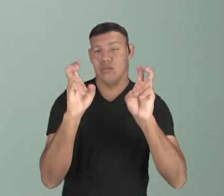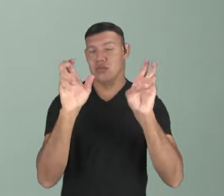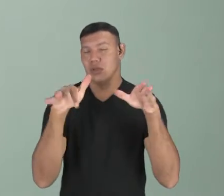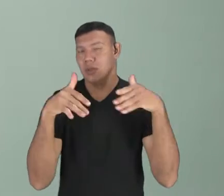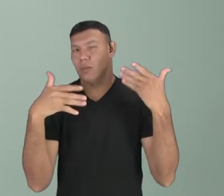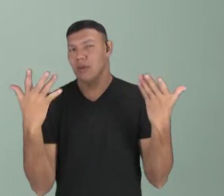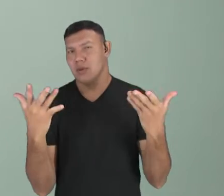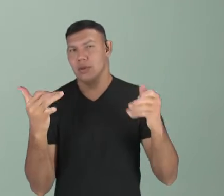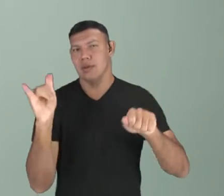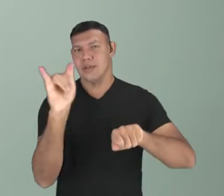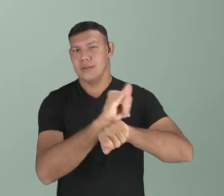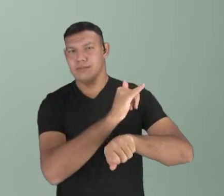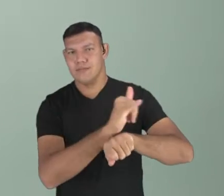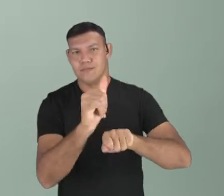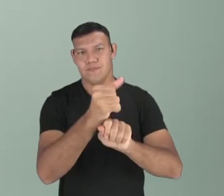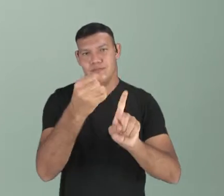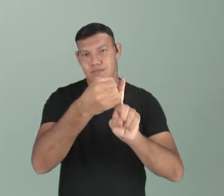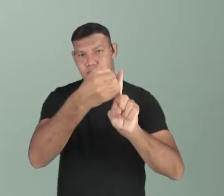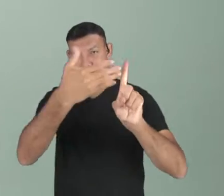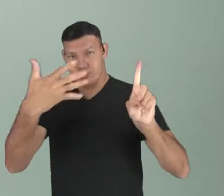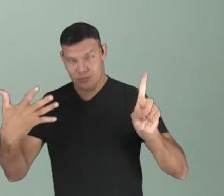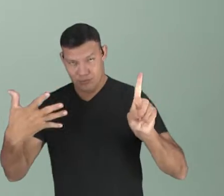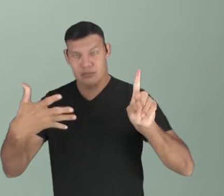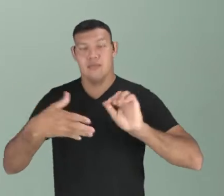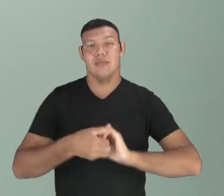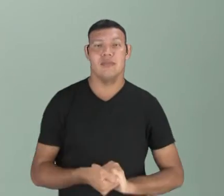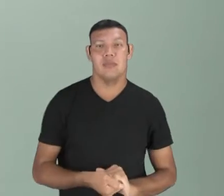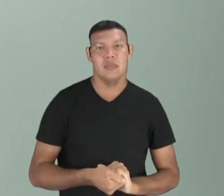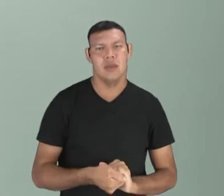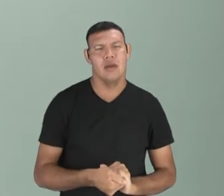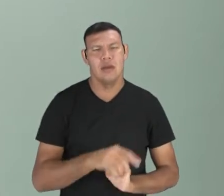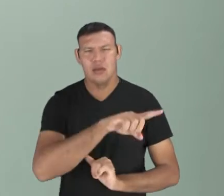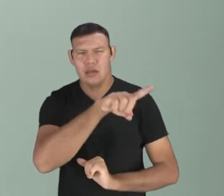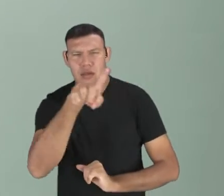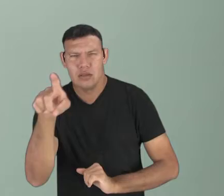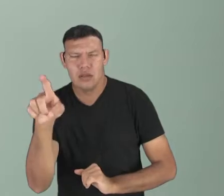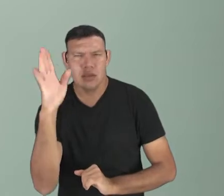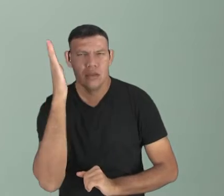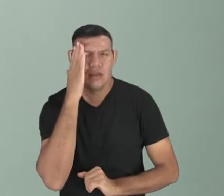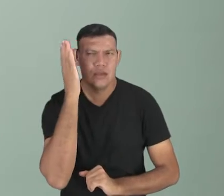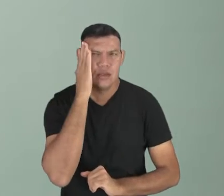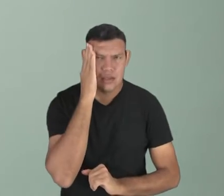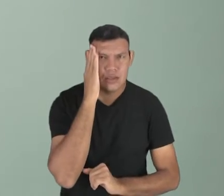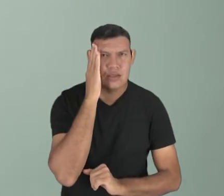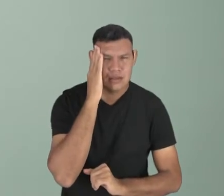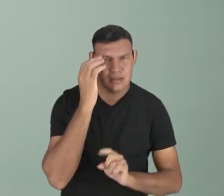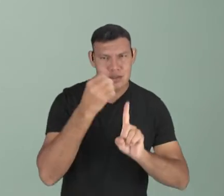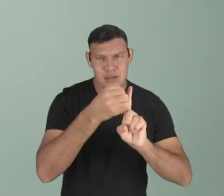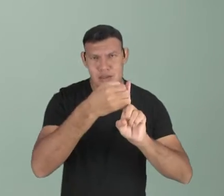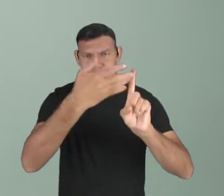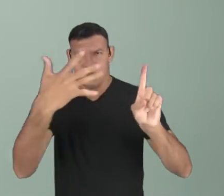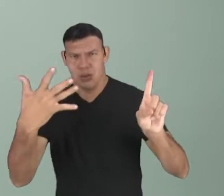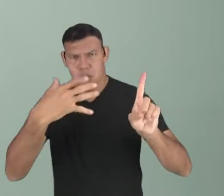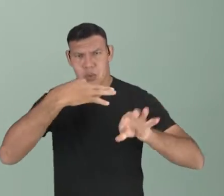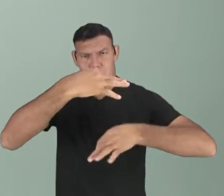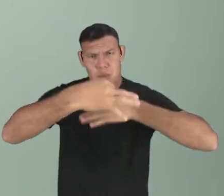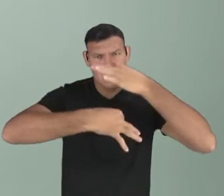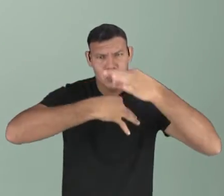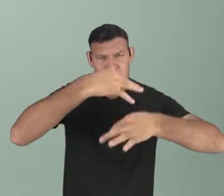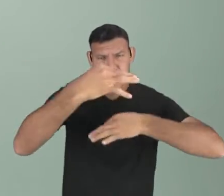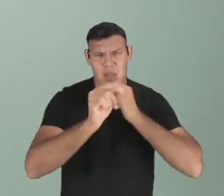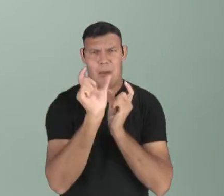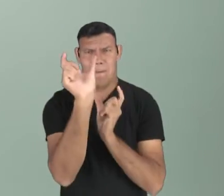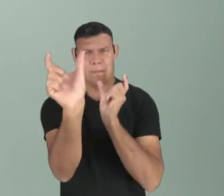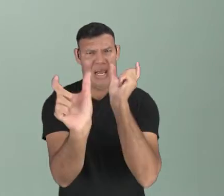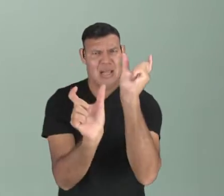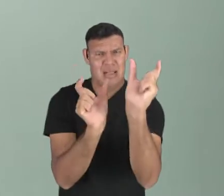falar sobre operadores argumentativos. Certamente você já ouviu falar em argumentação e palavras